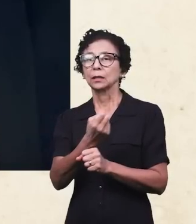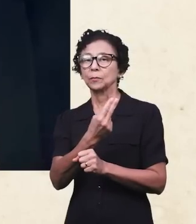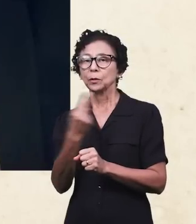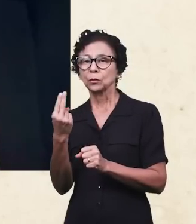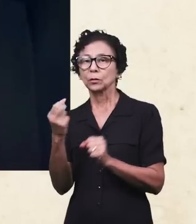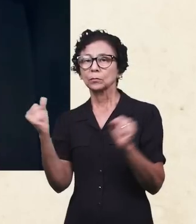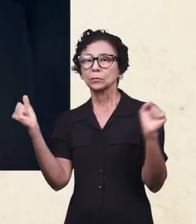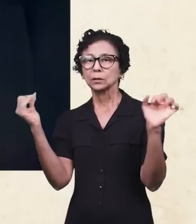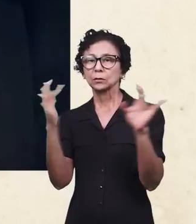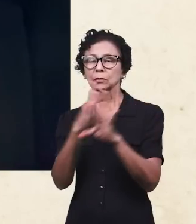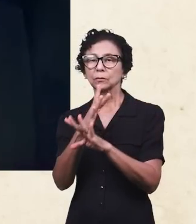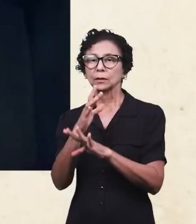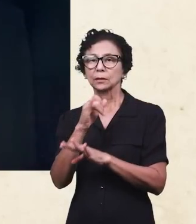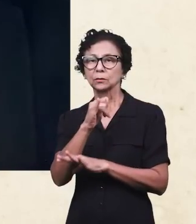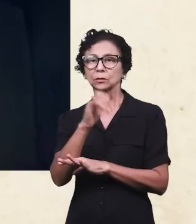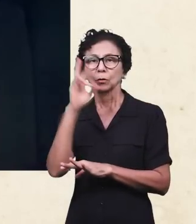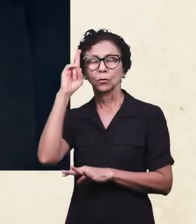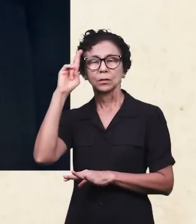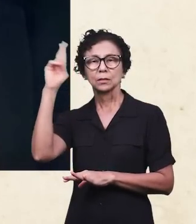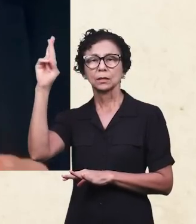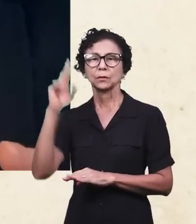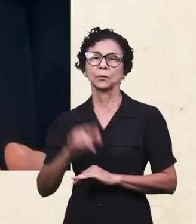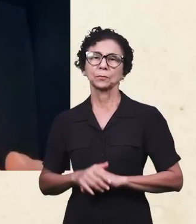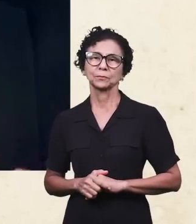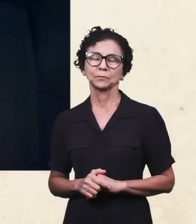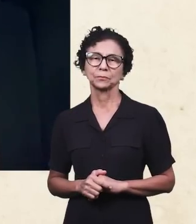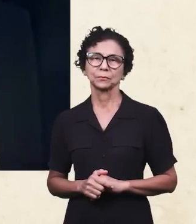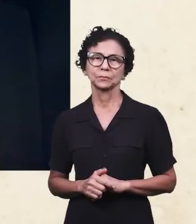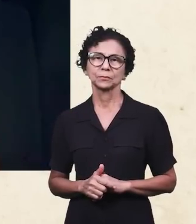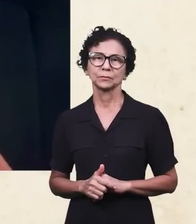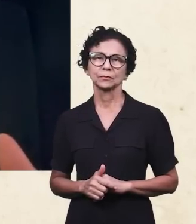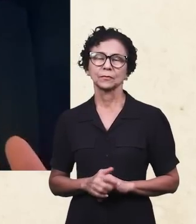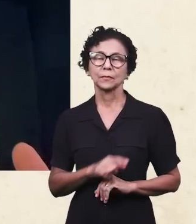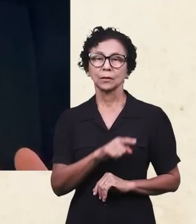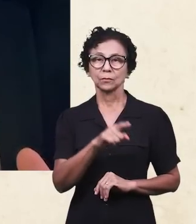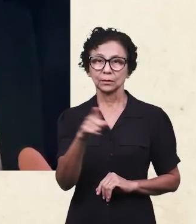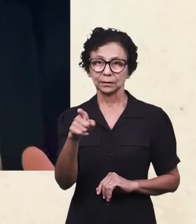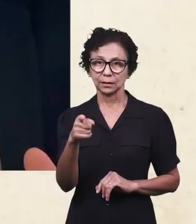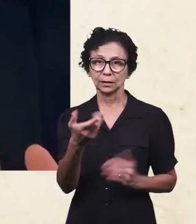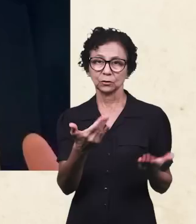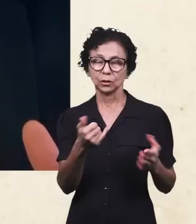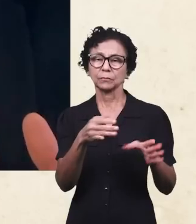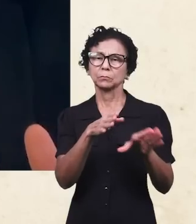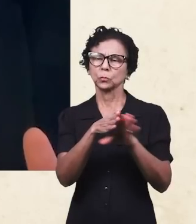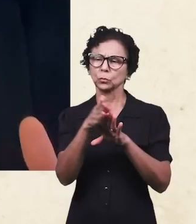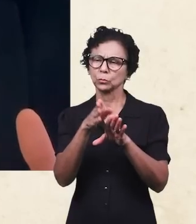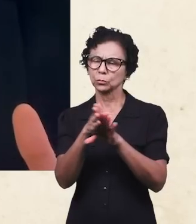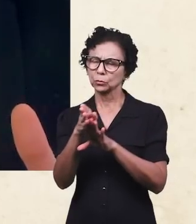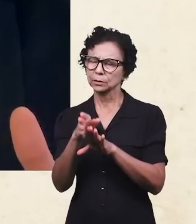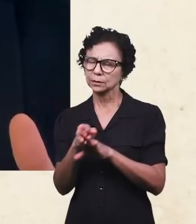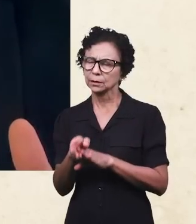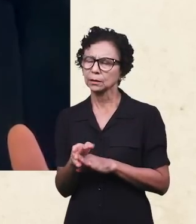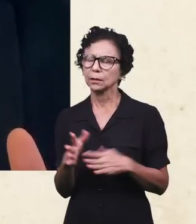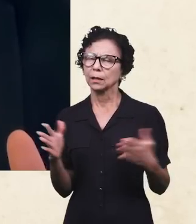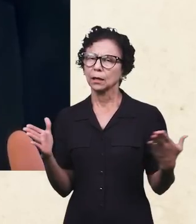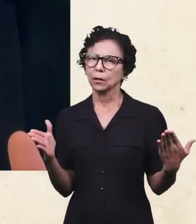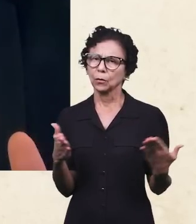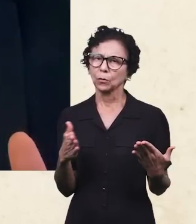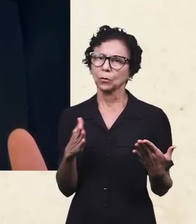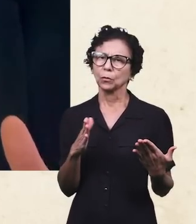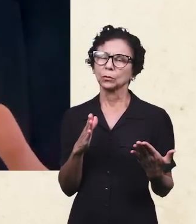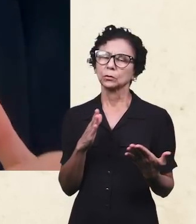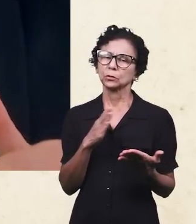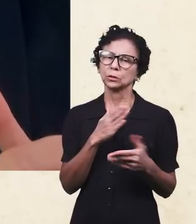jovens receberam excelentes conselhos. Agora cabe aos jovens colocá-los em prática, em busca dos melhores